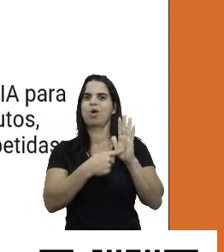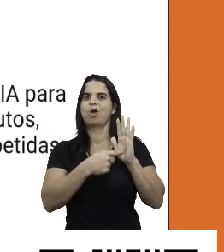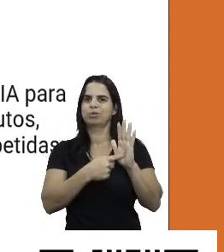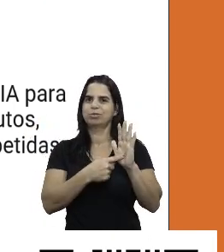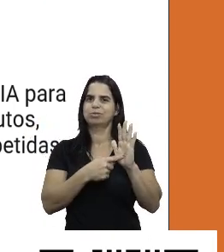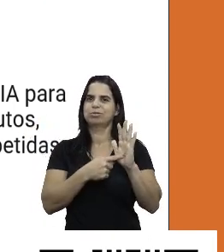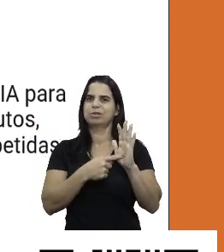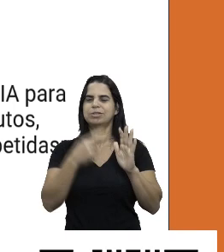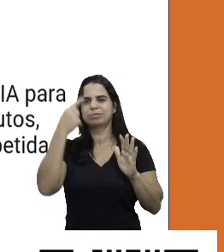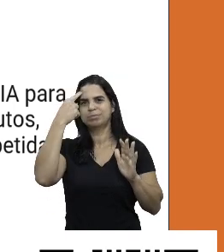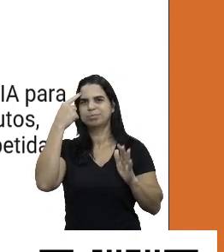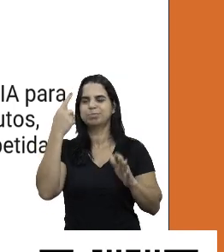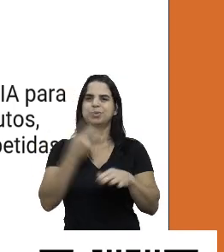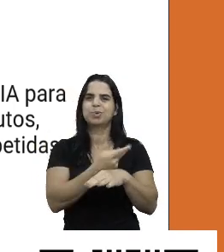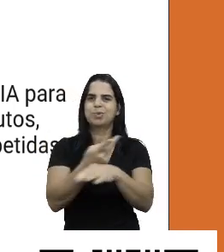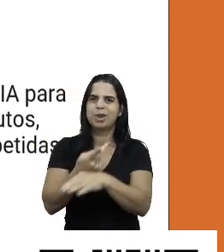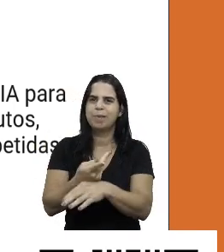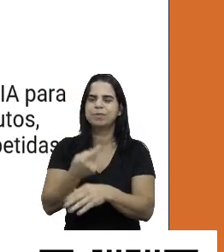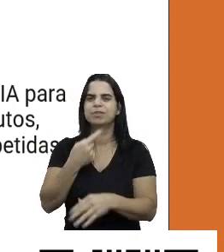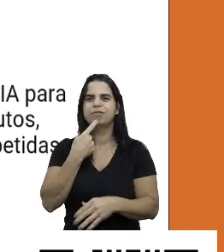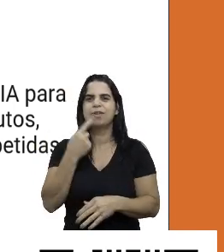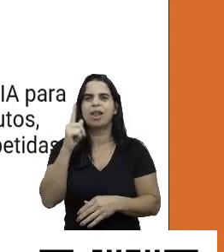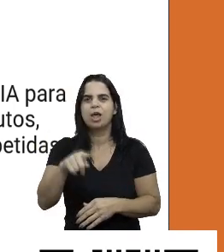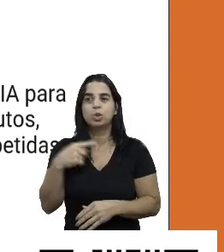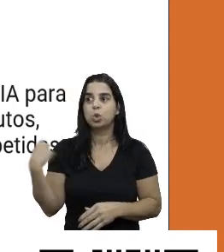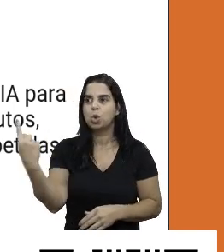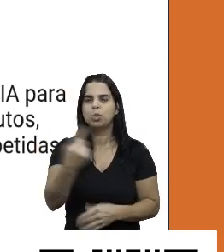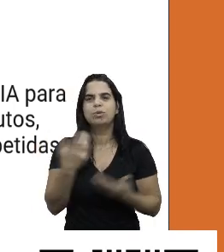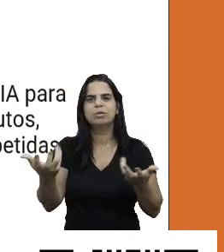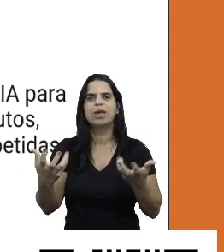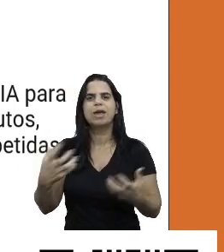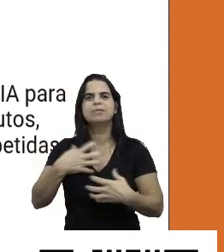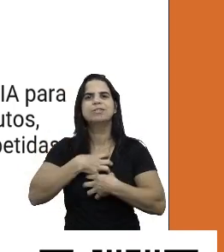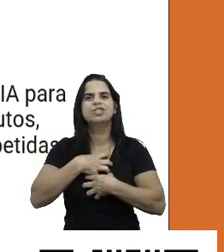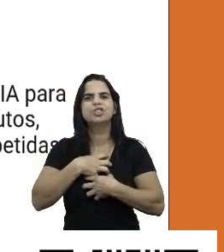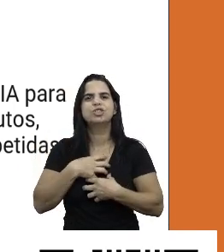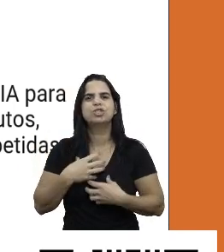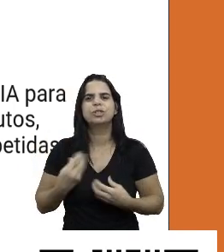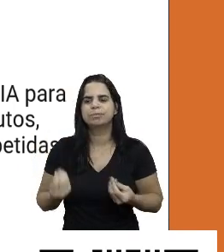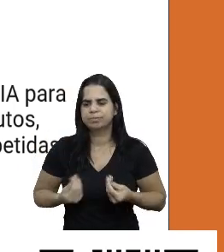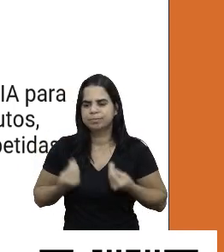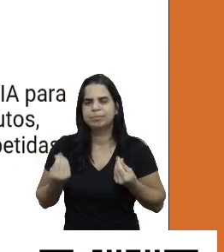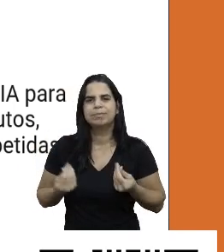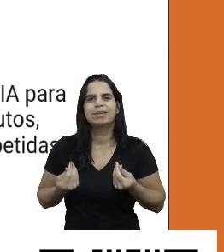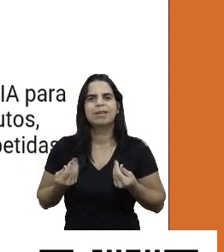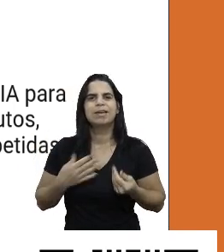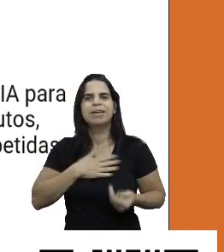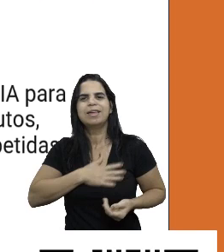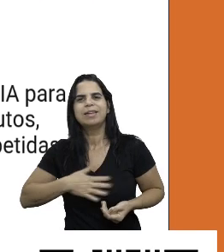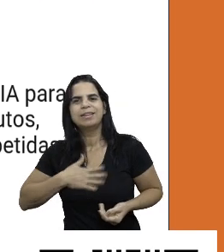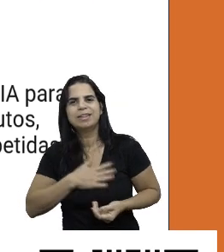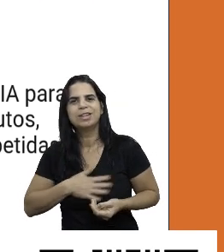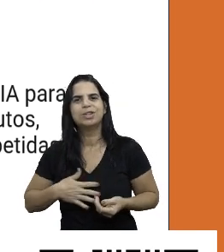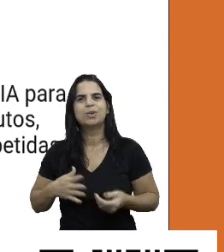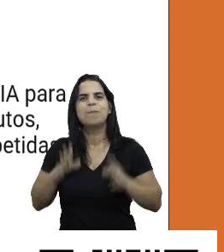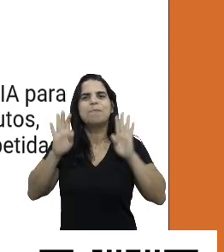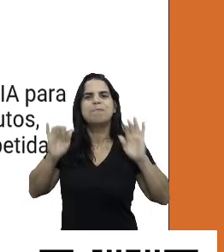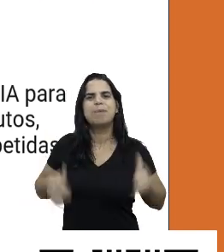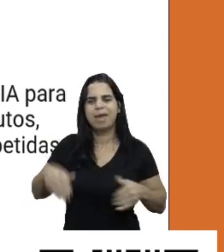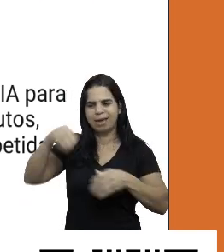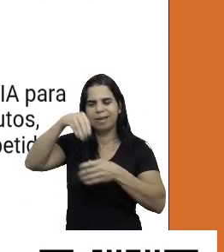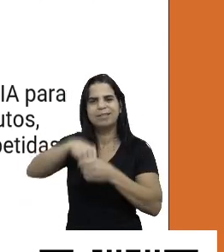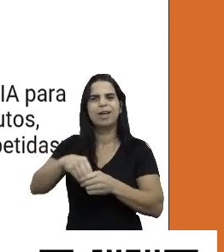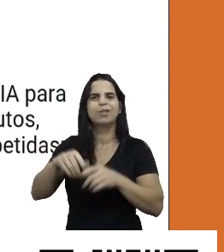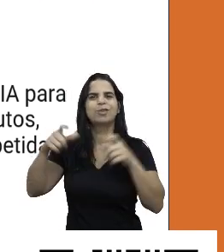fala de personalização todo mundo quer se sentir querido bem dentro de um lugar e conhecido dentro de qualquer lugar Como que eu faço